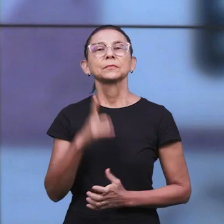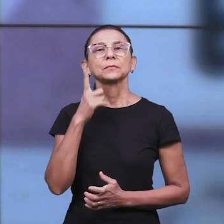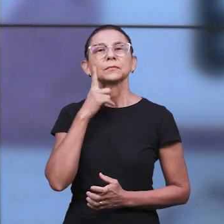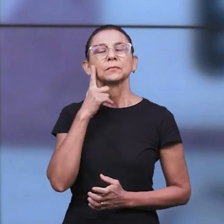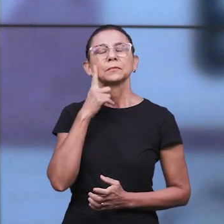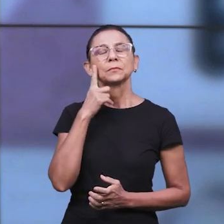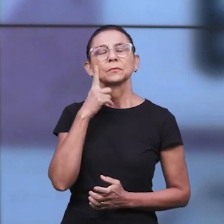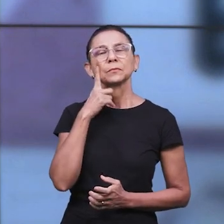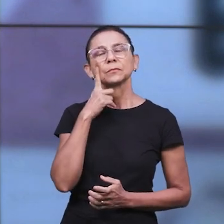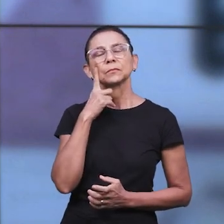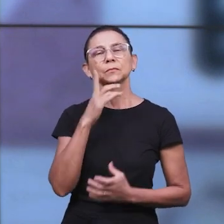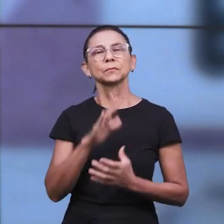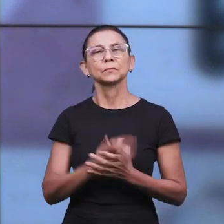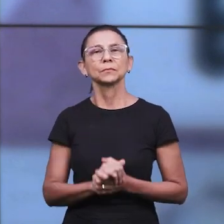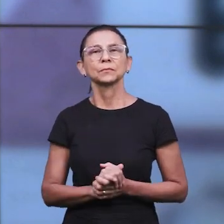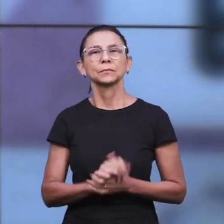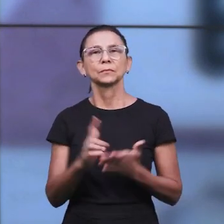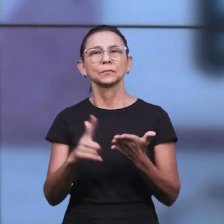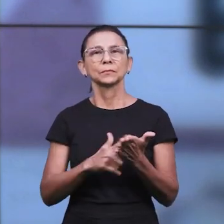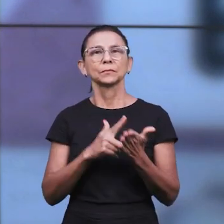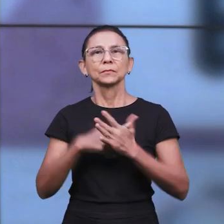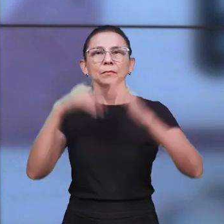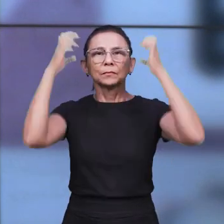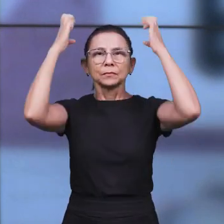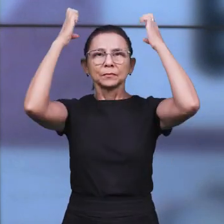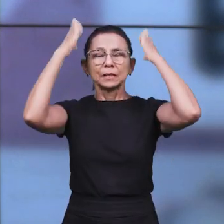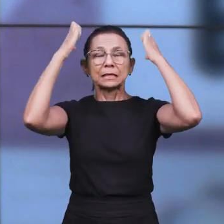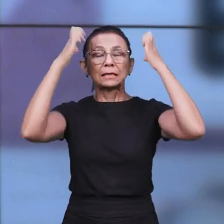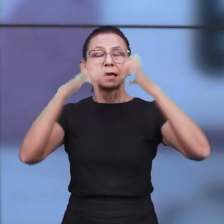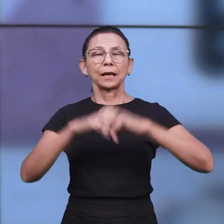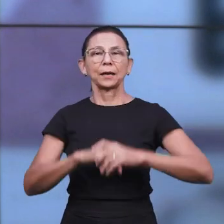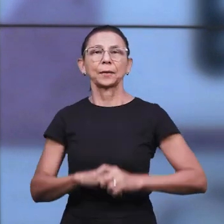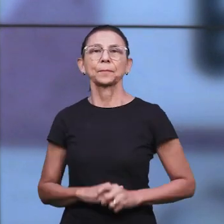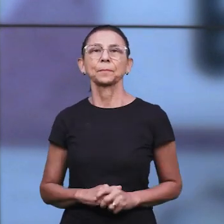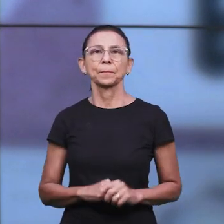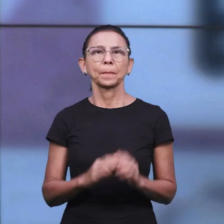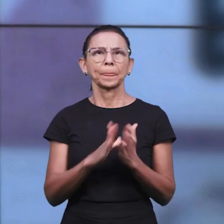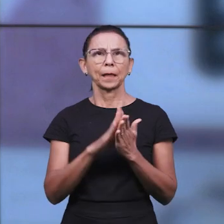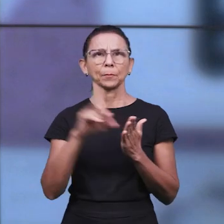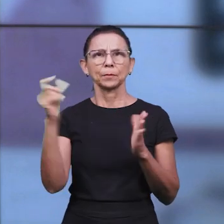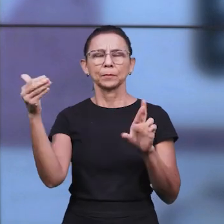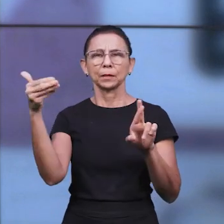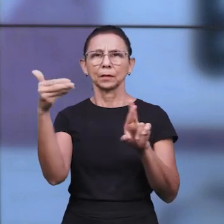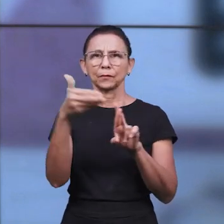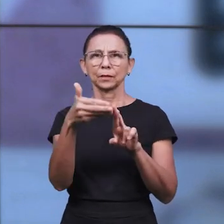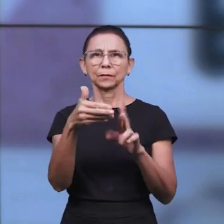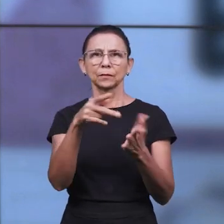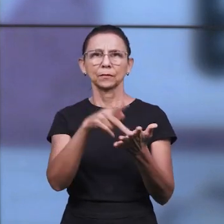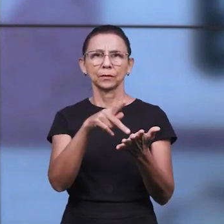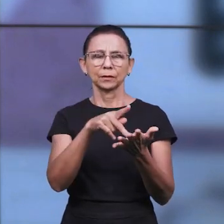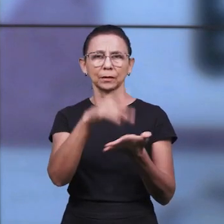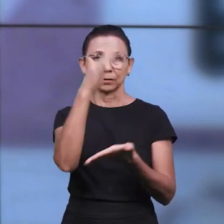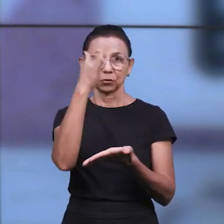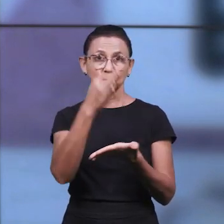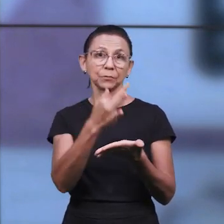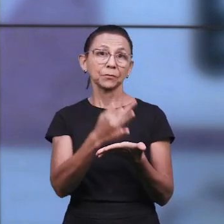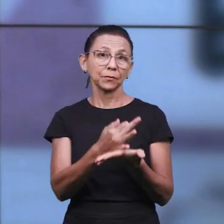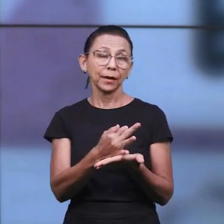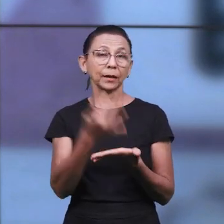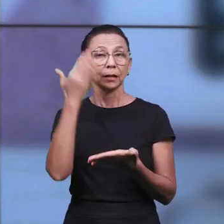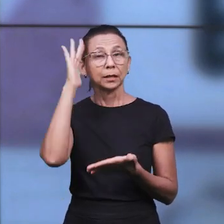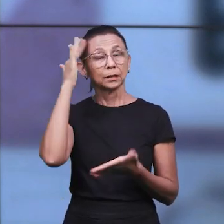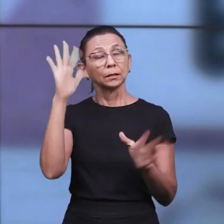cenário a história de Esther e o ensino para o nosso tempo. Ao termos a Bíblia como a nossa referência de verdade e